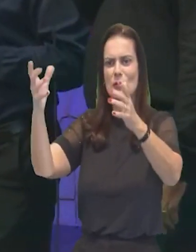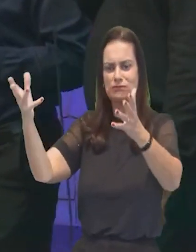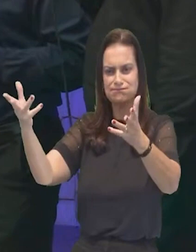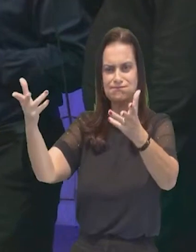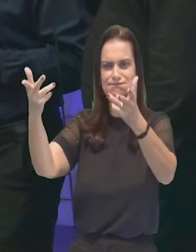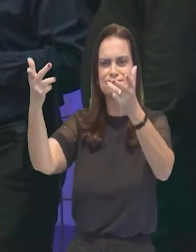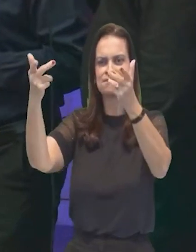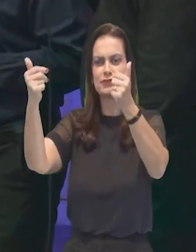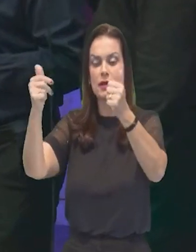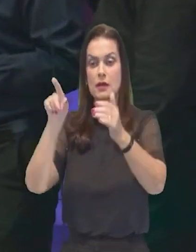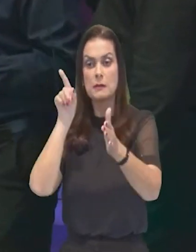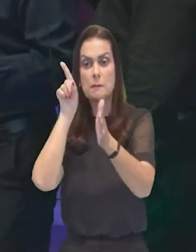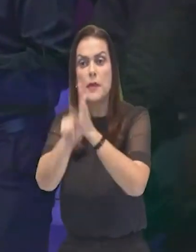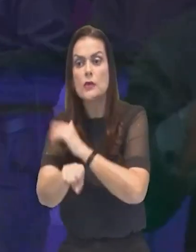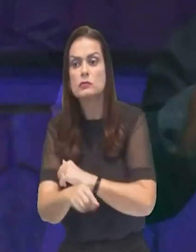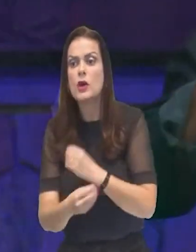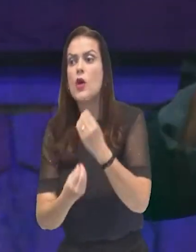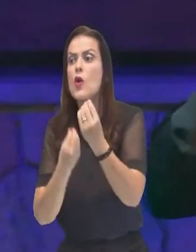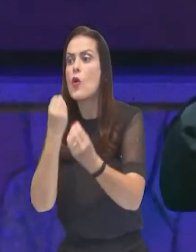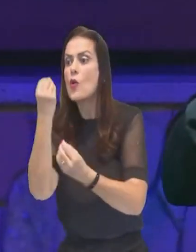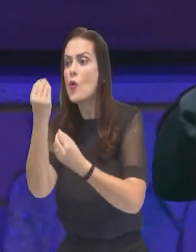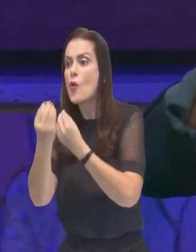real. Como